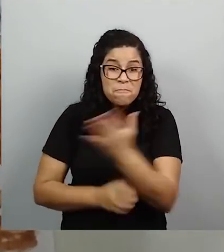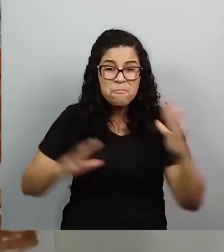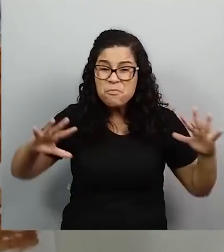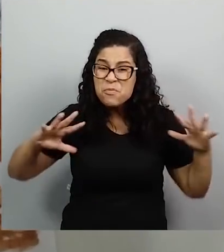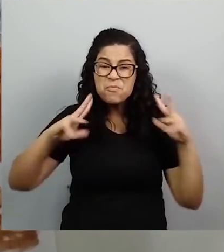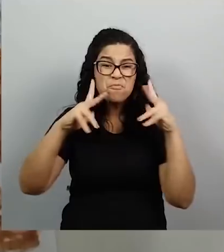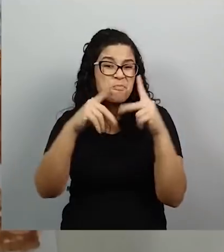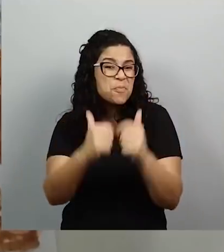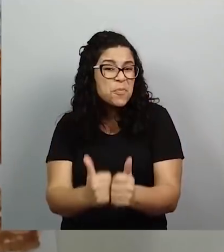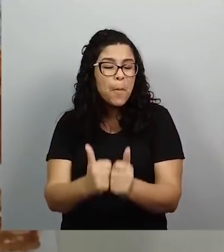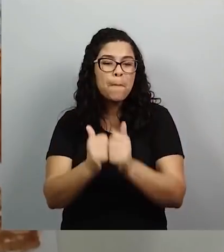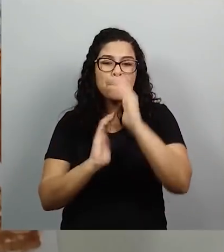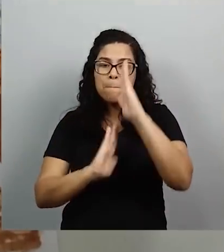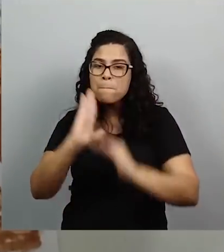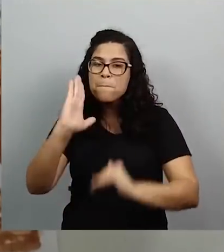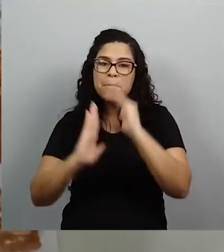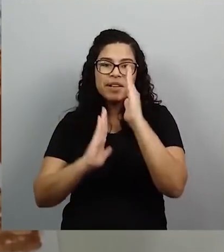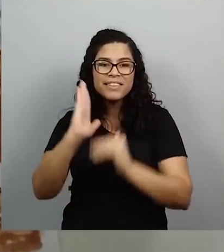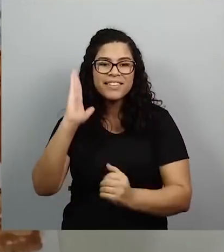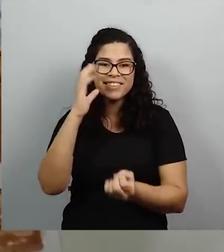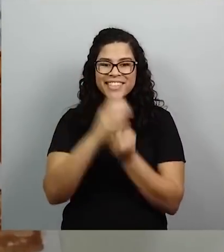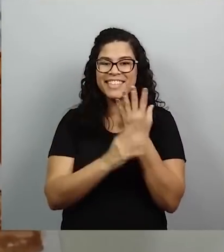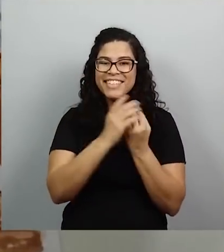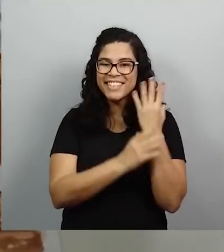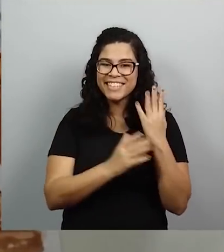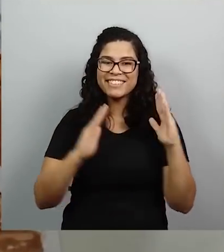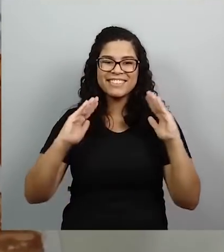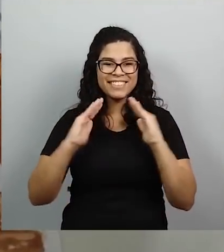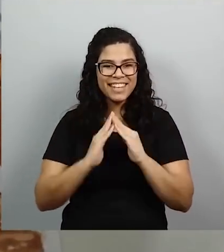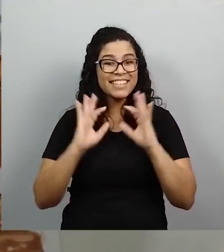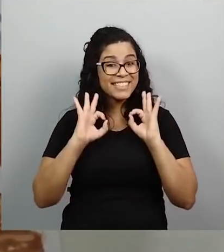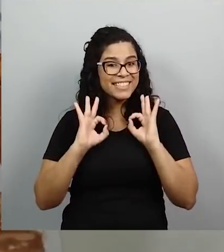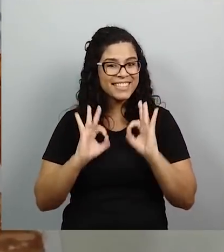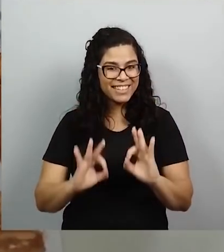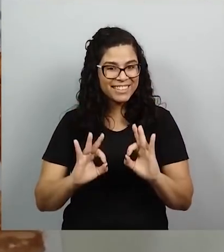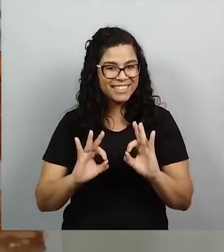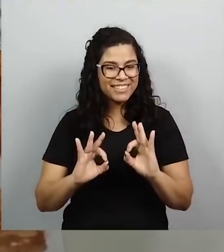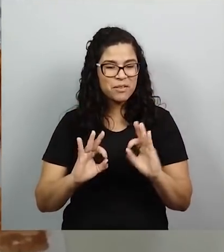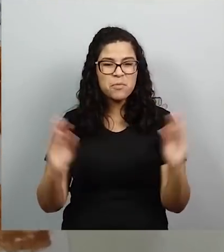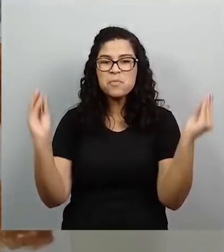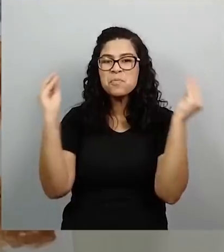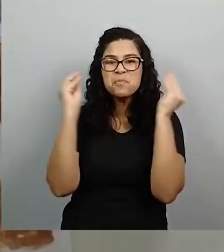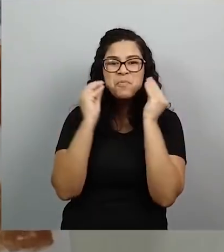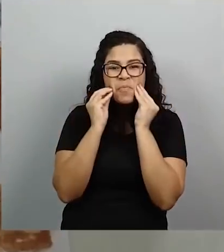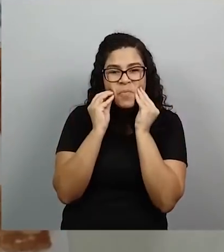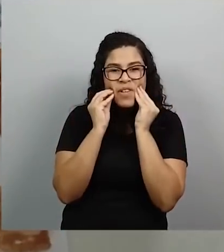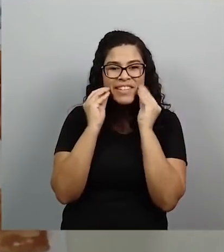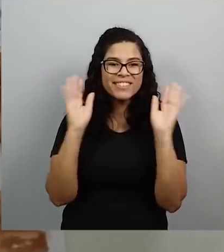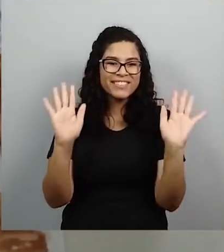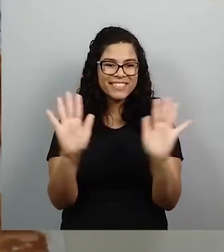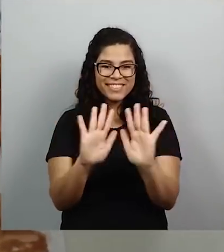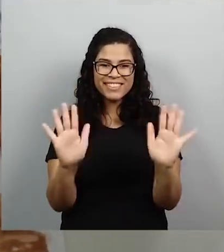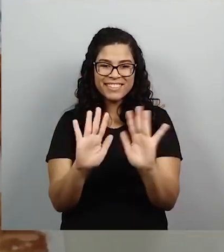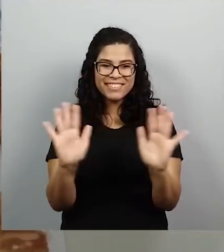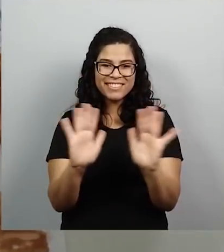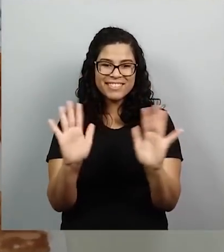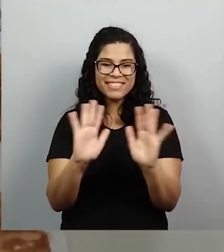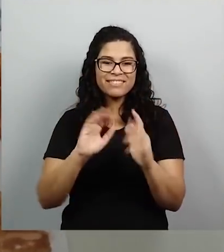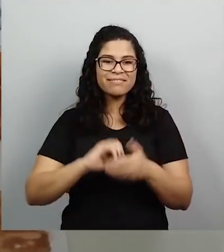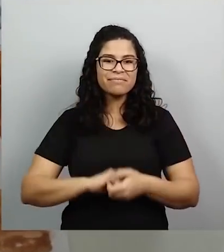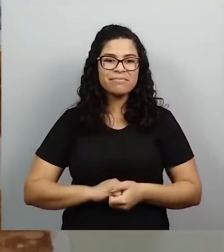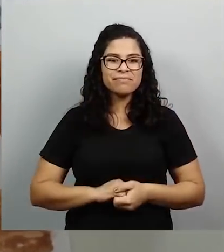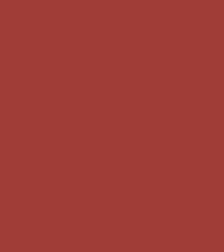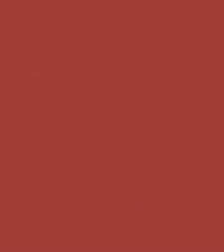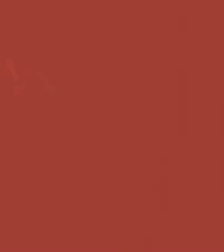todo mundo pintando e criando em casa, certo? Um beijo e até